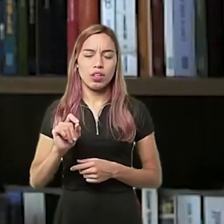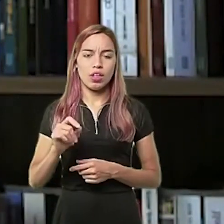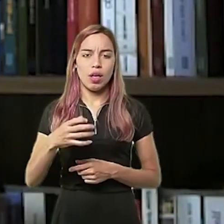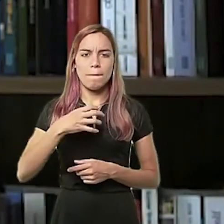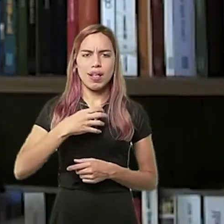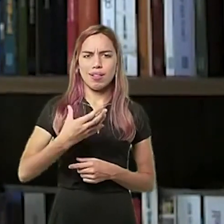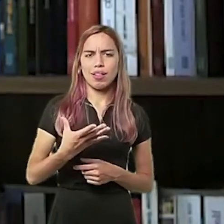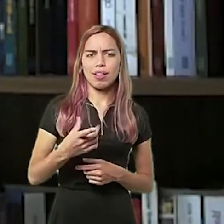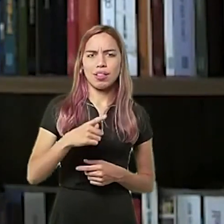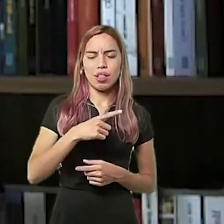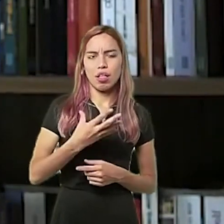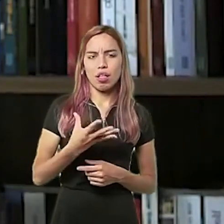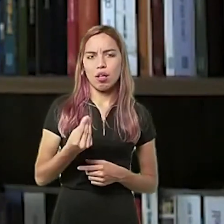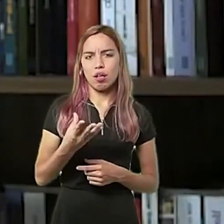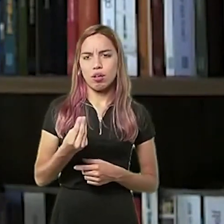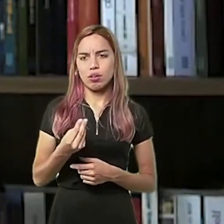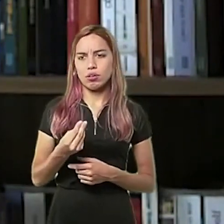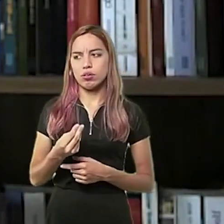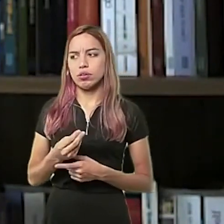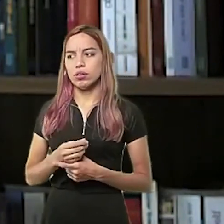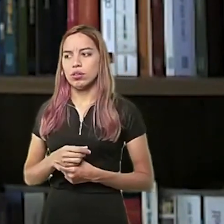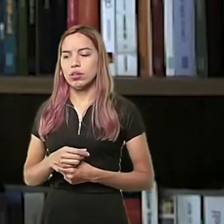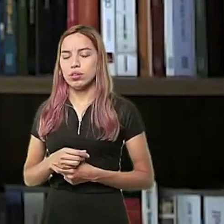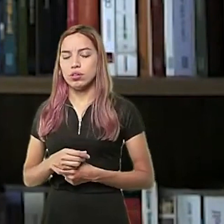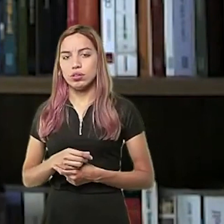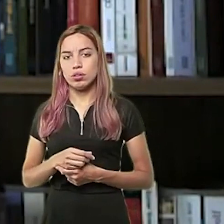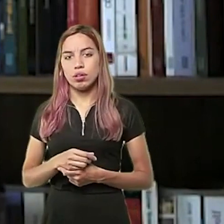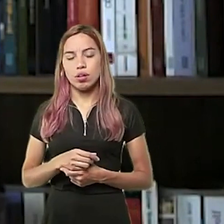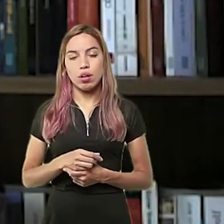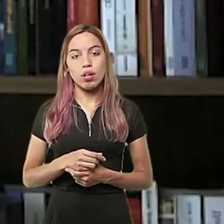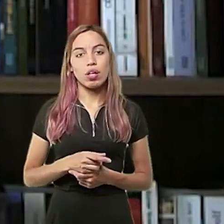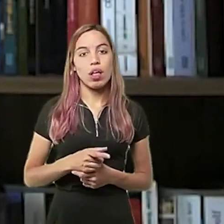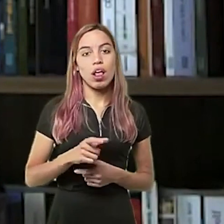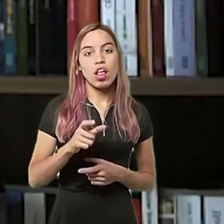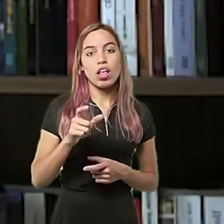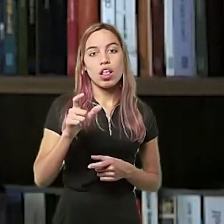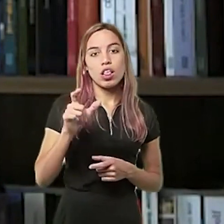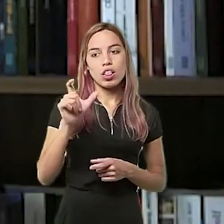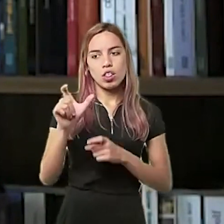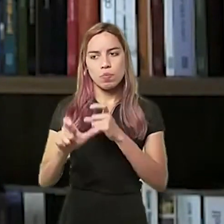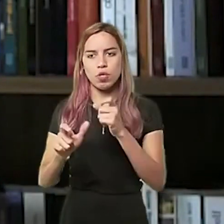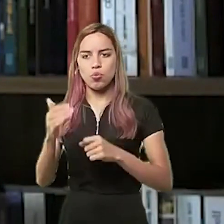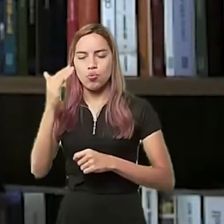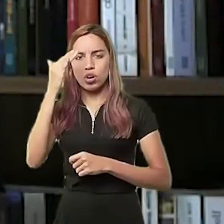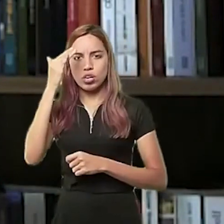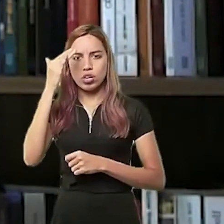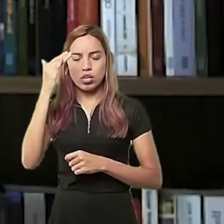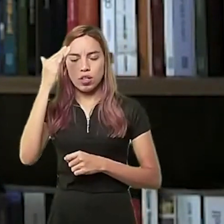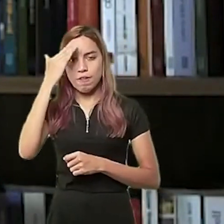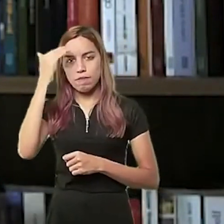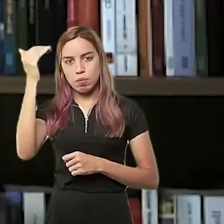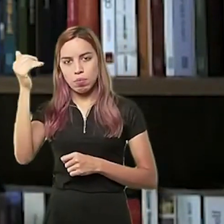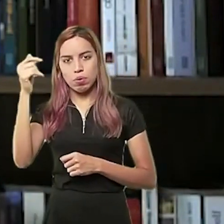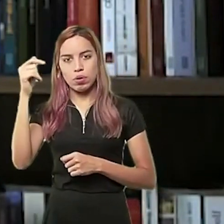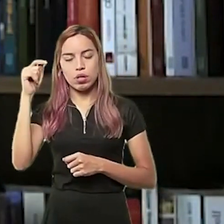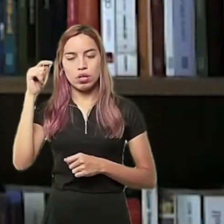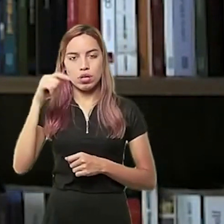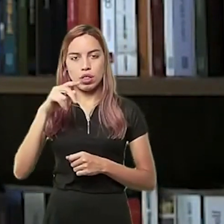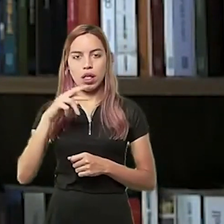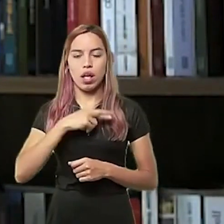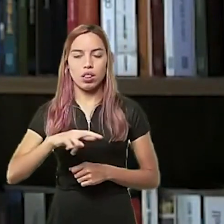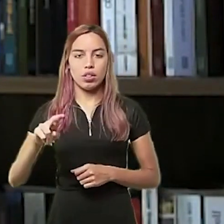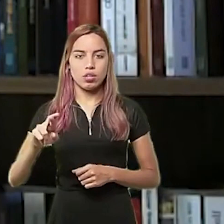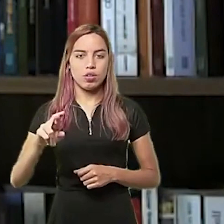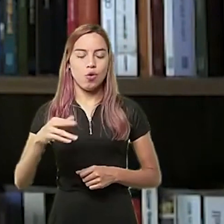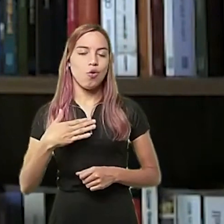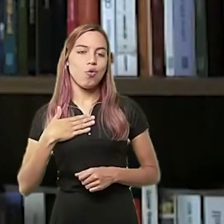os sacerdotes das religiões de matriz africana gozam de grande status, né, na história da